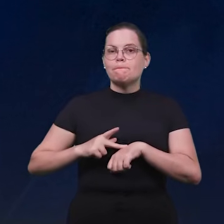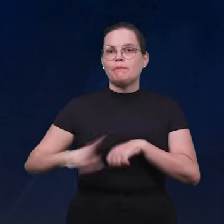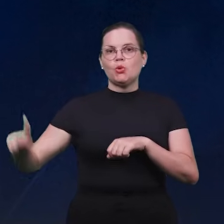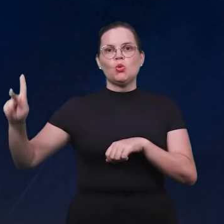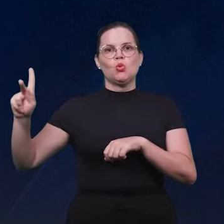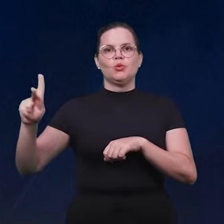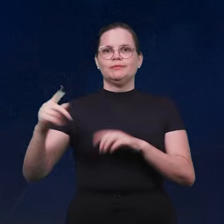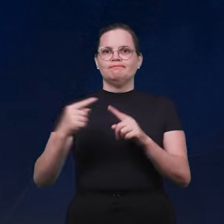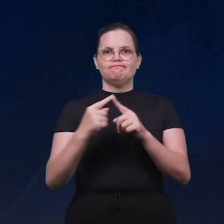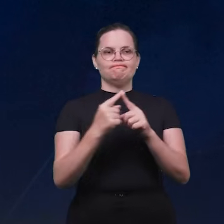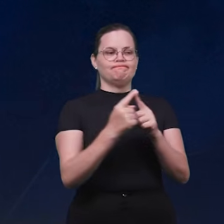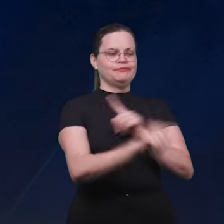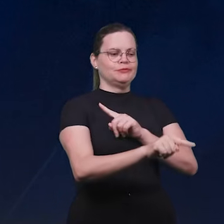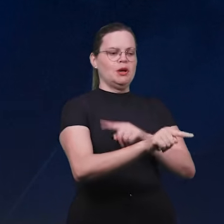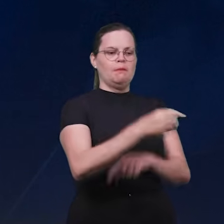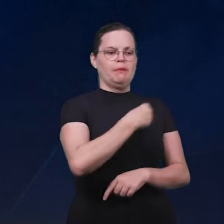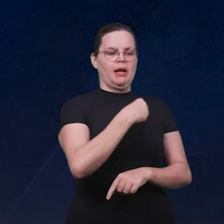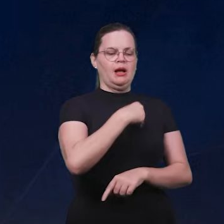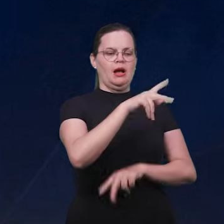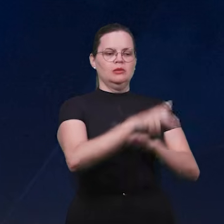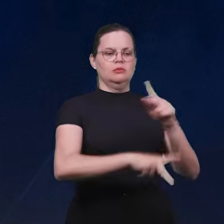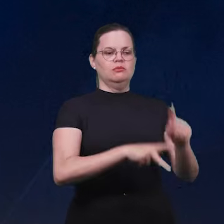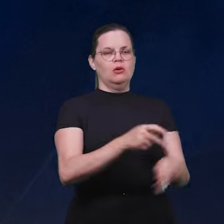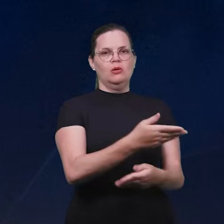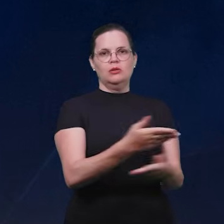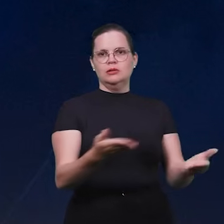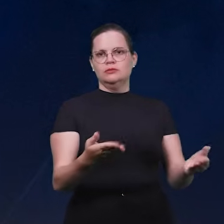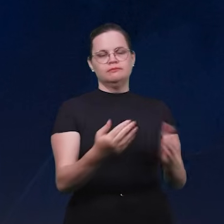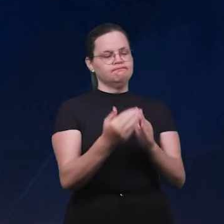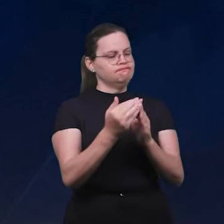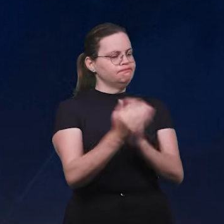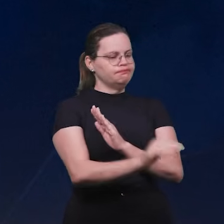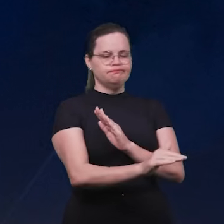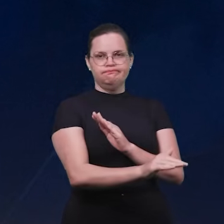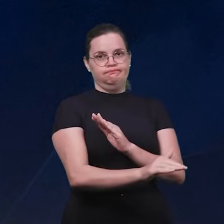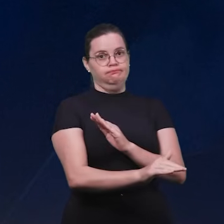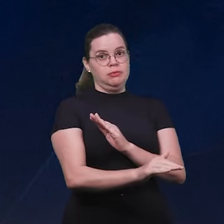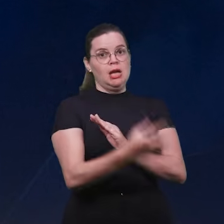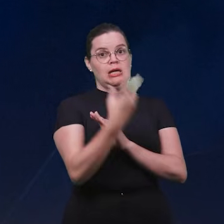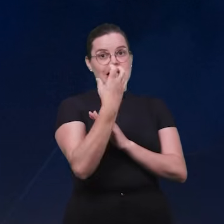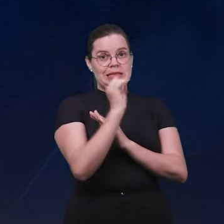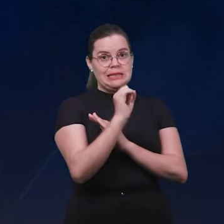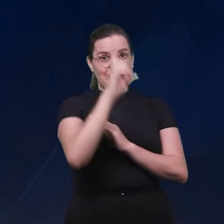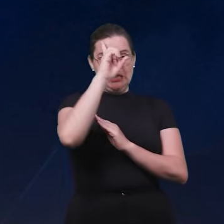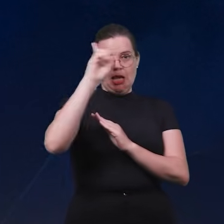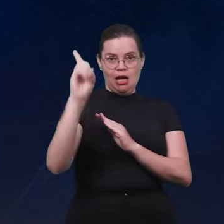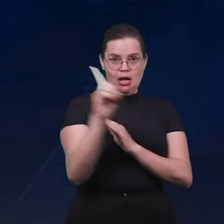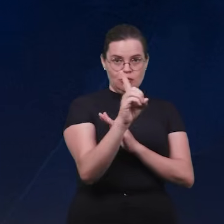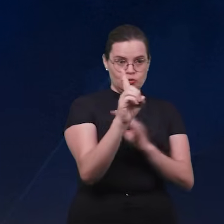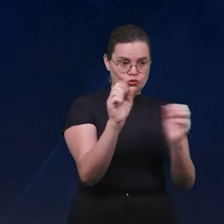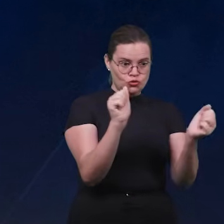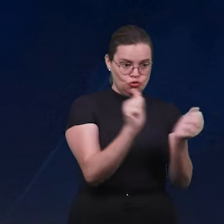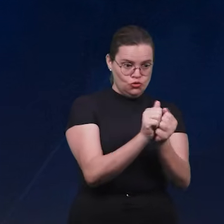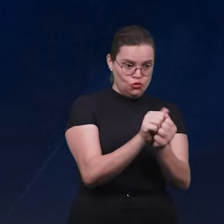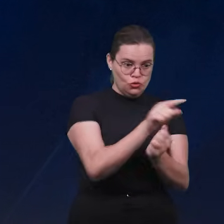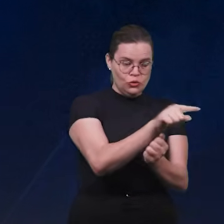natureza pecaminosa do povo, e isso iria consumi-los na caminhada pelo